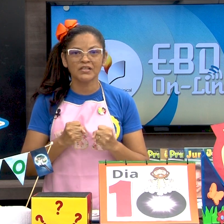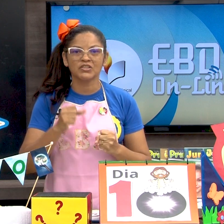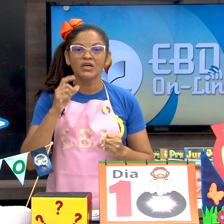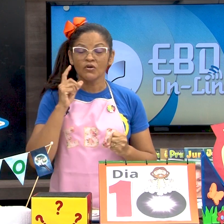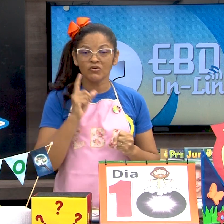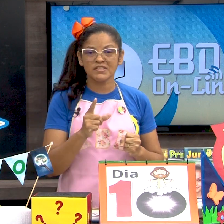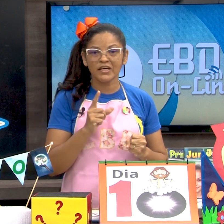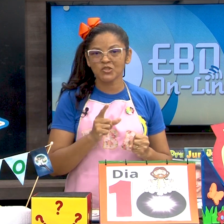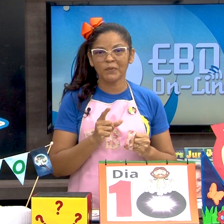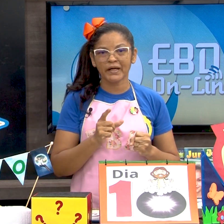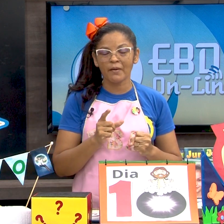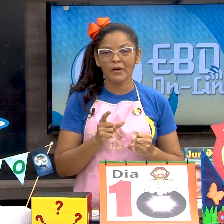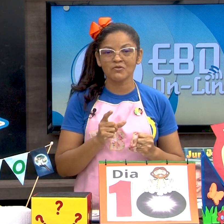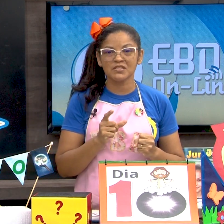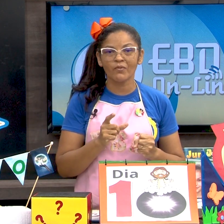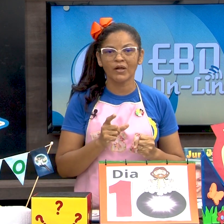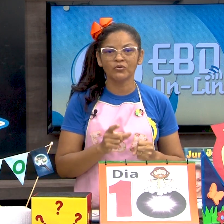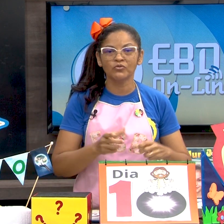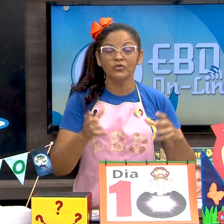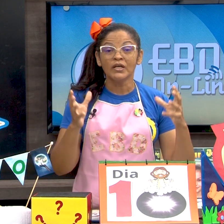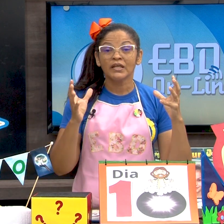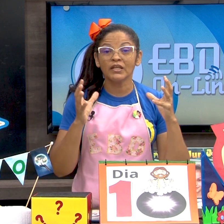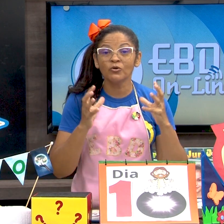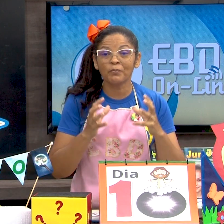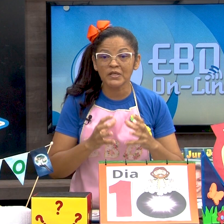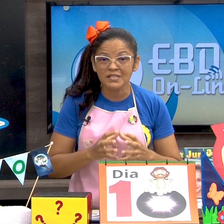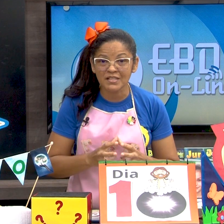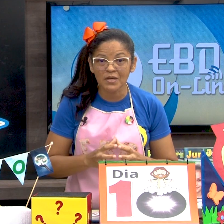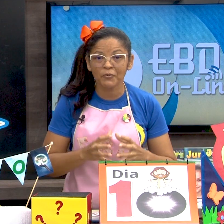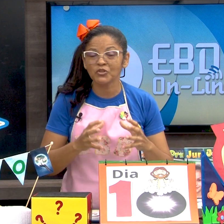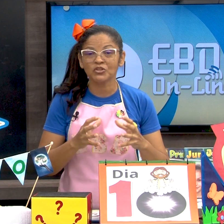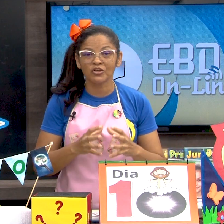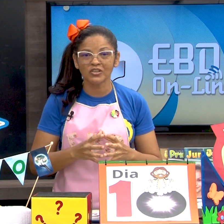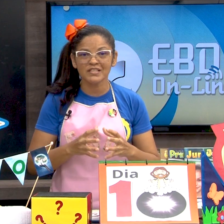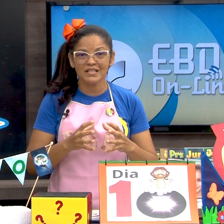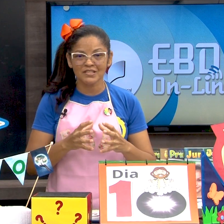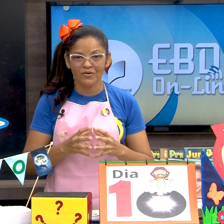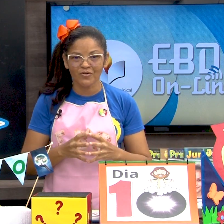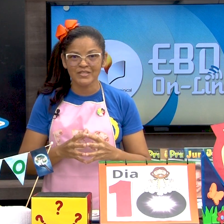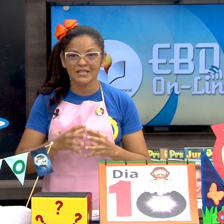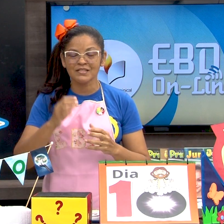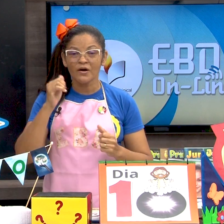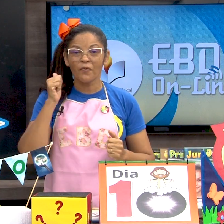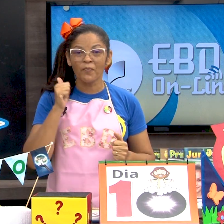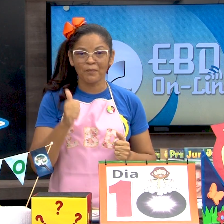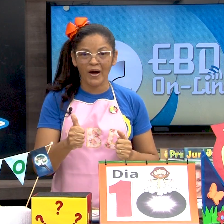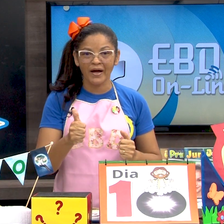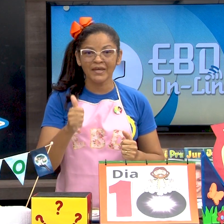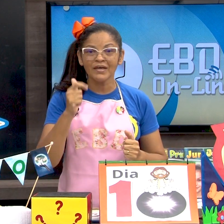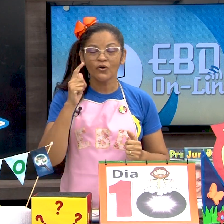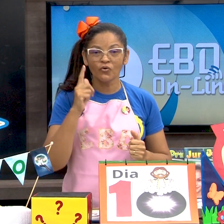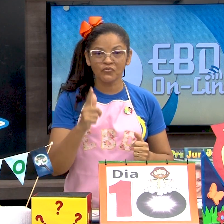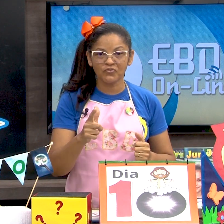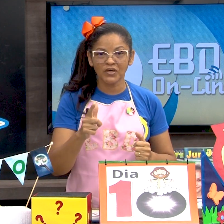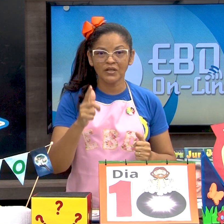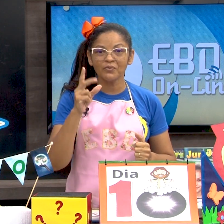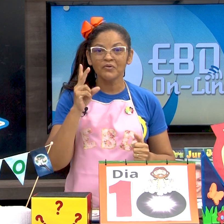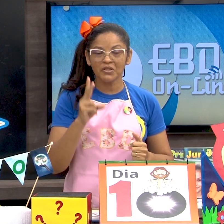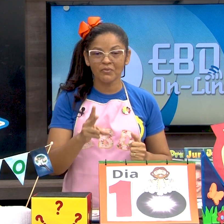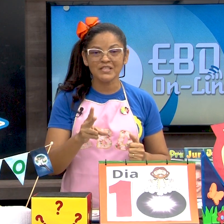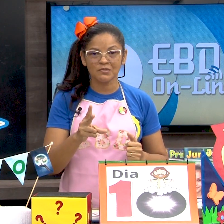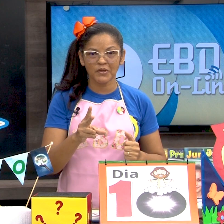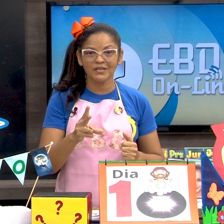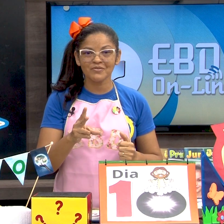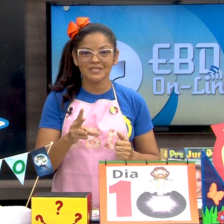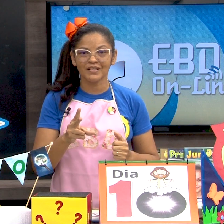importante você explicar para o seu aluno que no princípio de todas as coisas o pai o filho